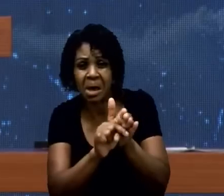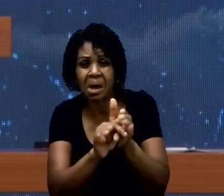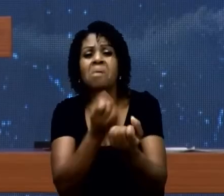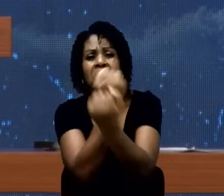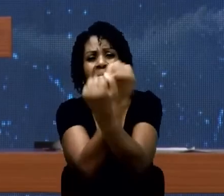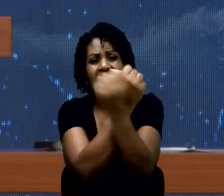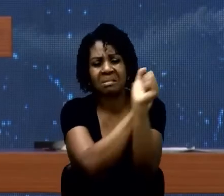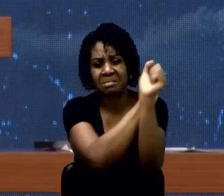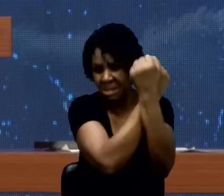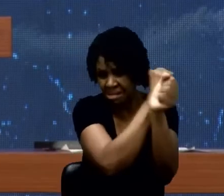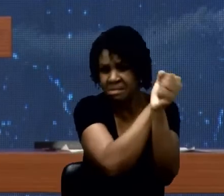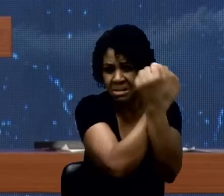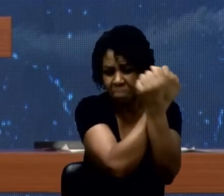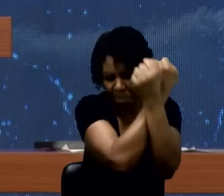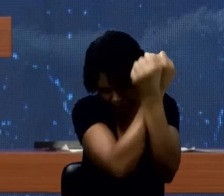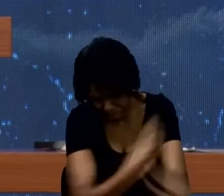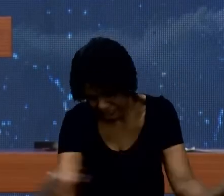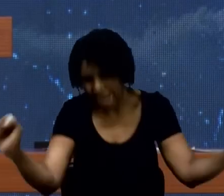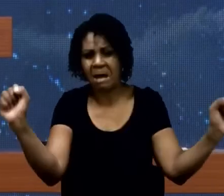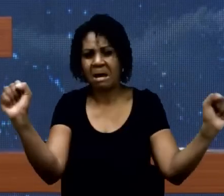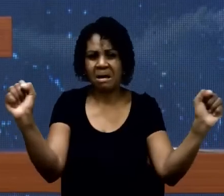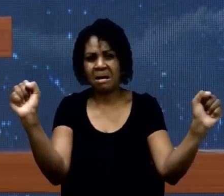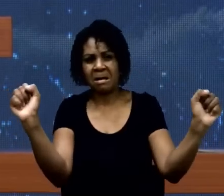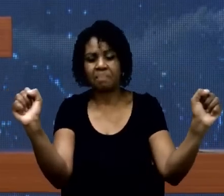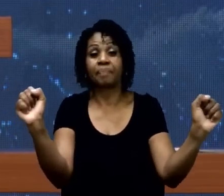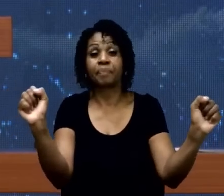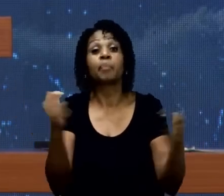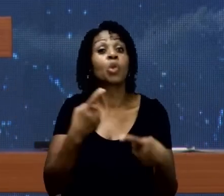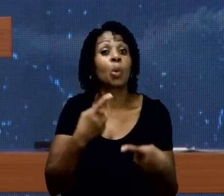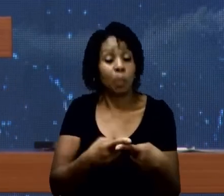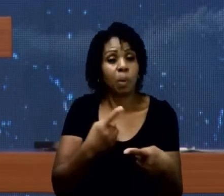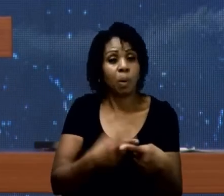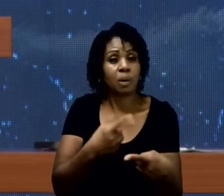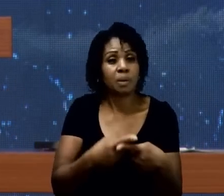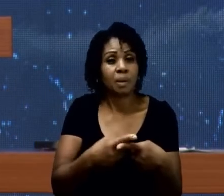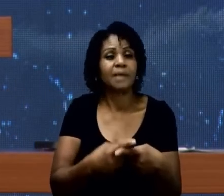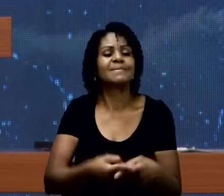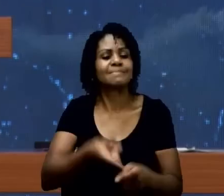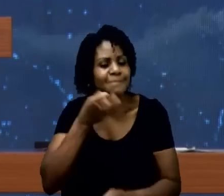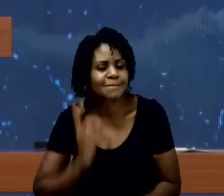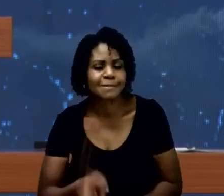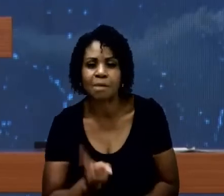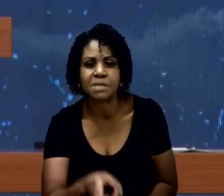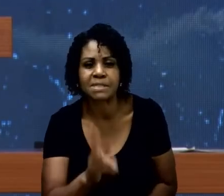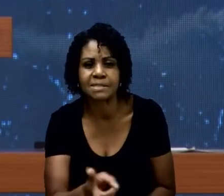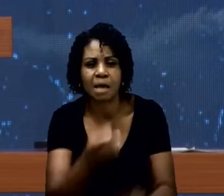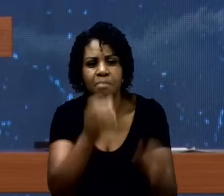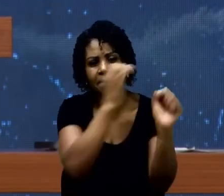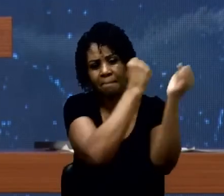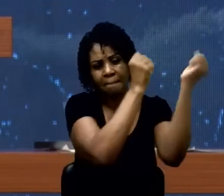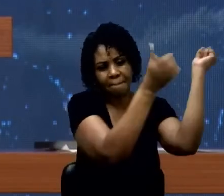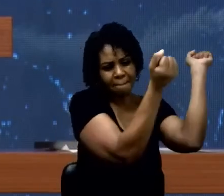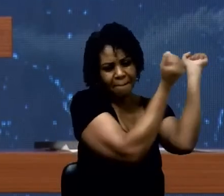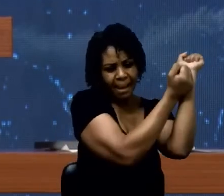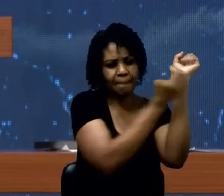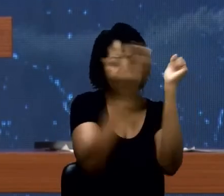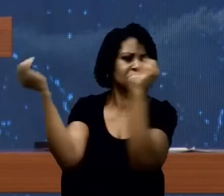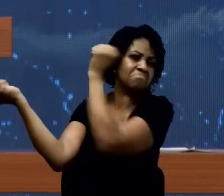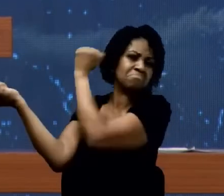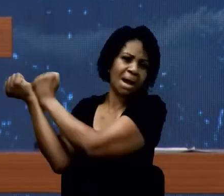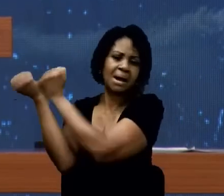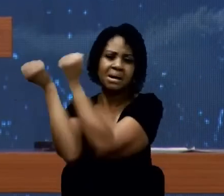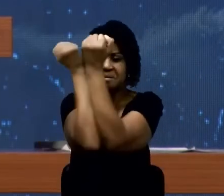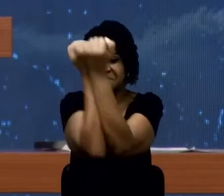cadeias alguém podia prendê-lo. Porque, tendo sido muitas vezes preso com grilhões e cadeias,